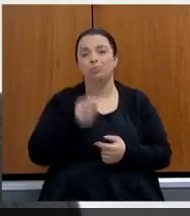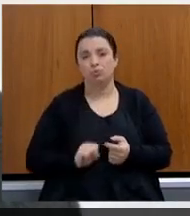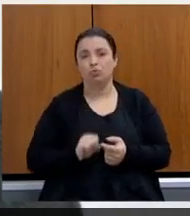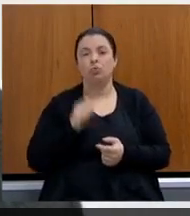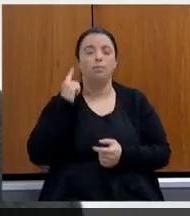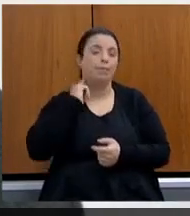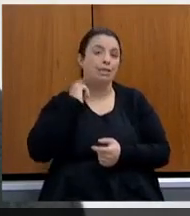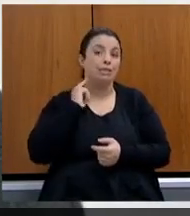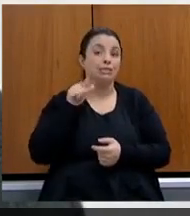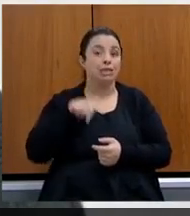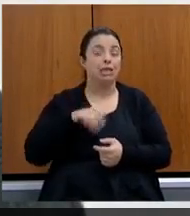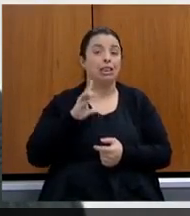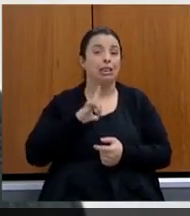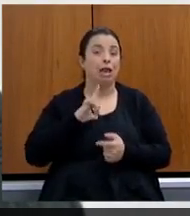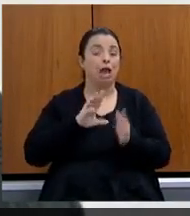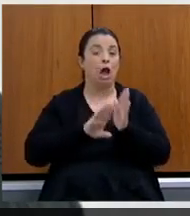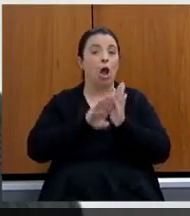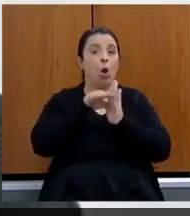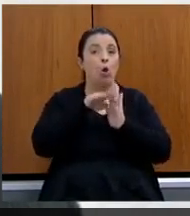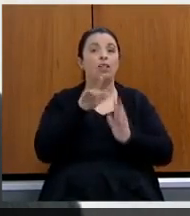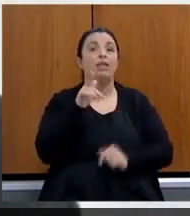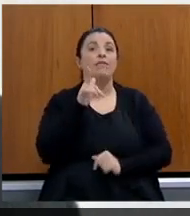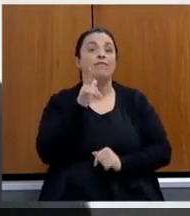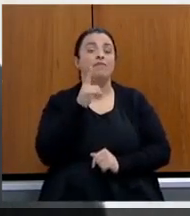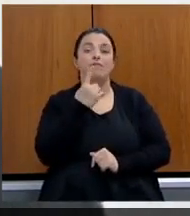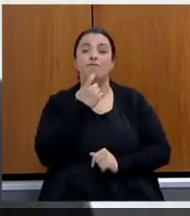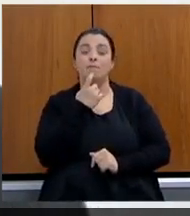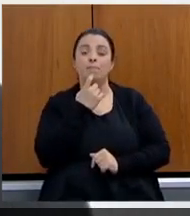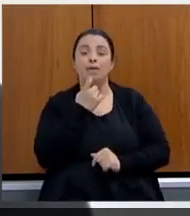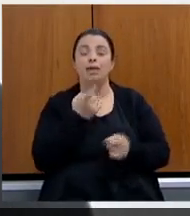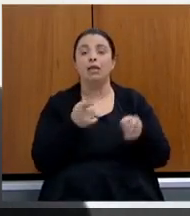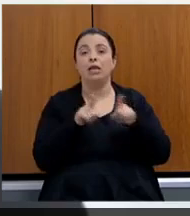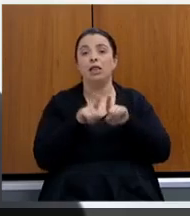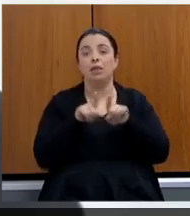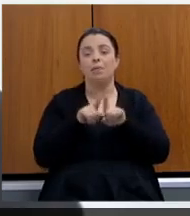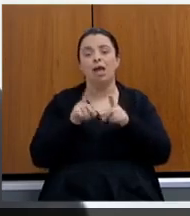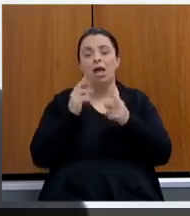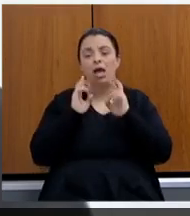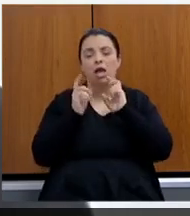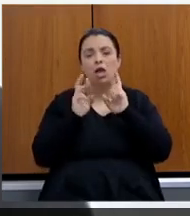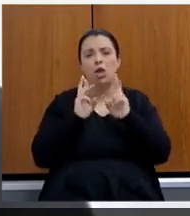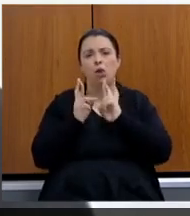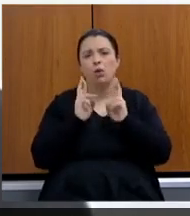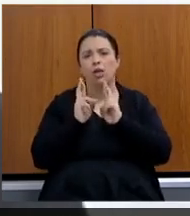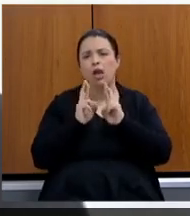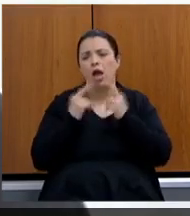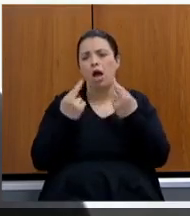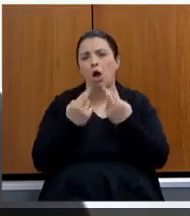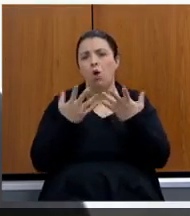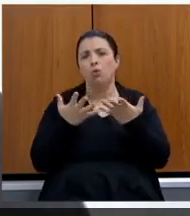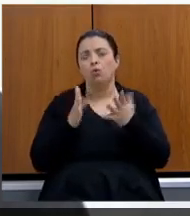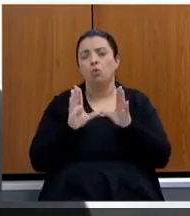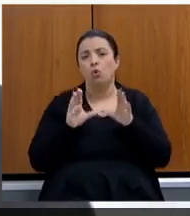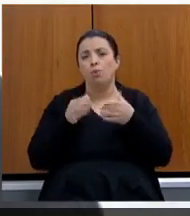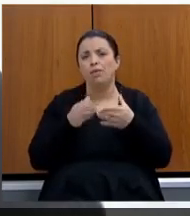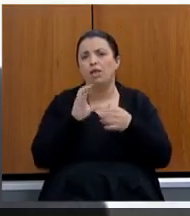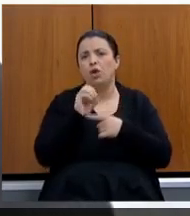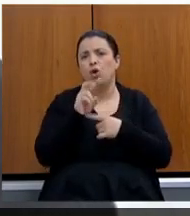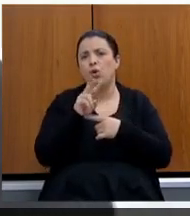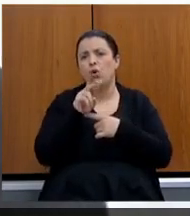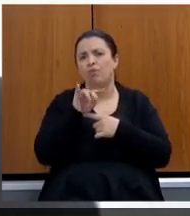vermelha e sobre a reunião do comitê com vídeo para ter ciência da